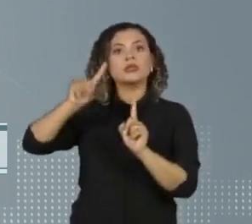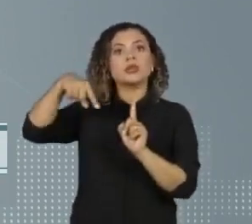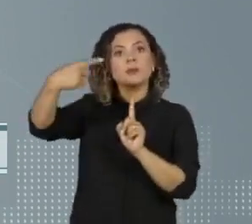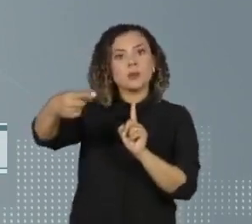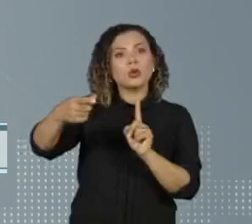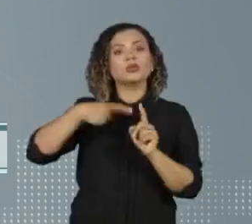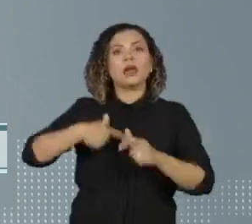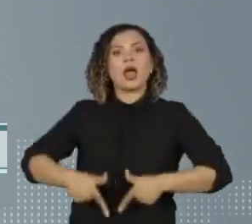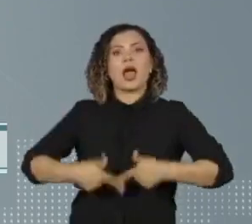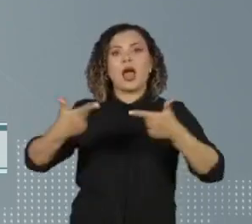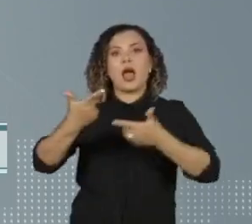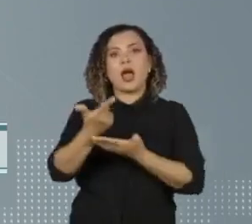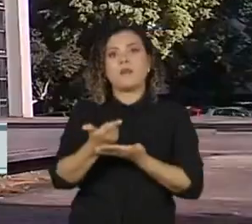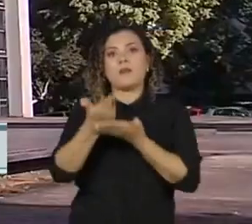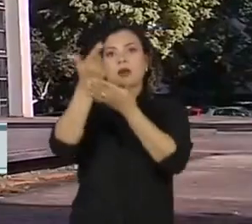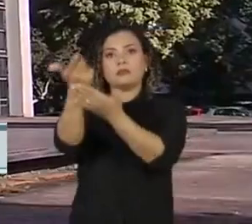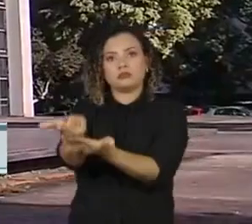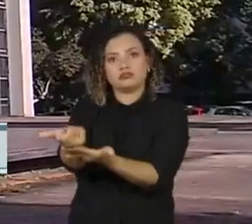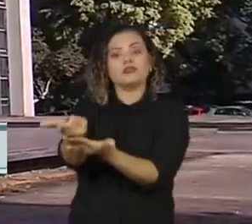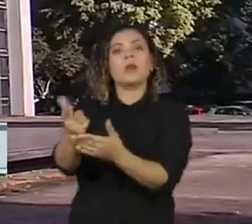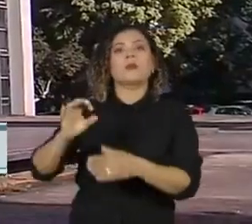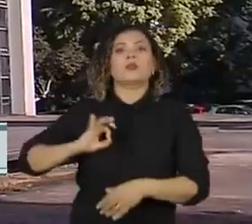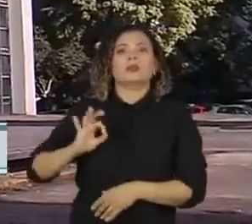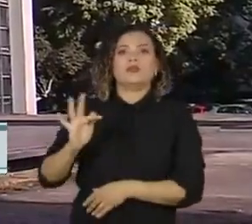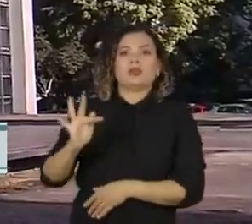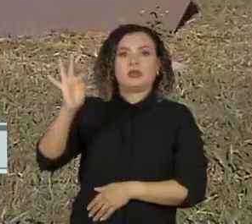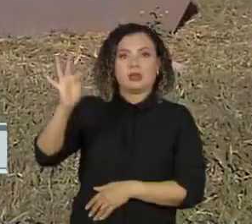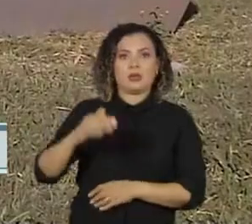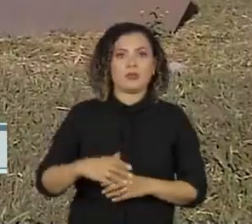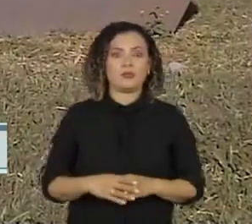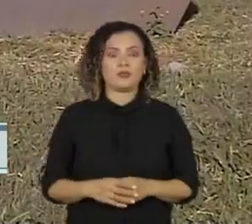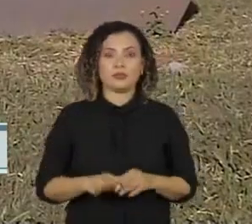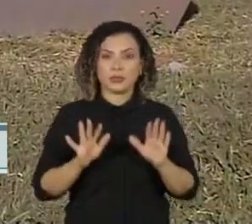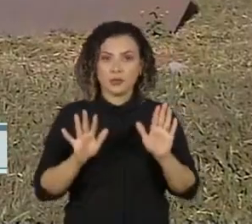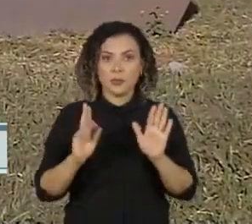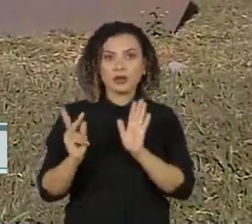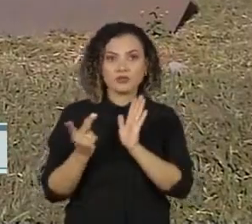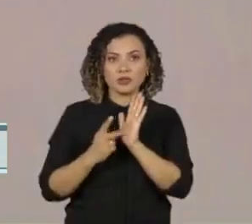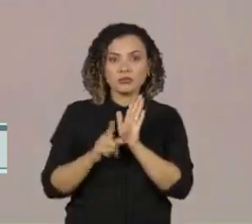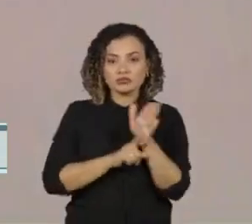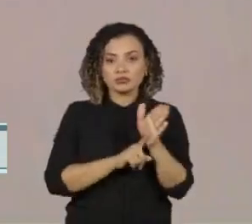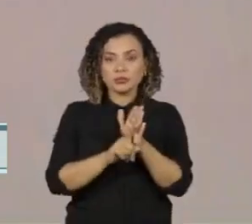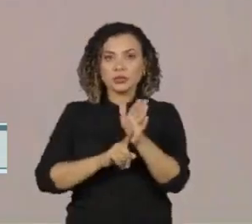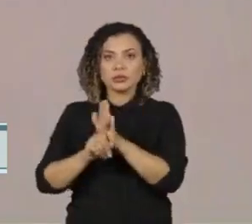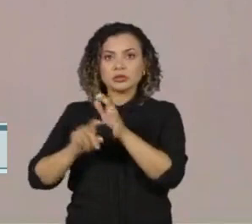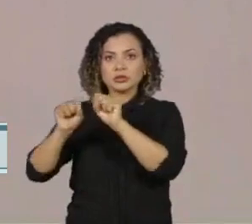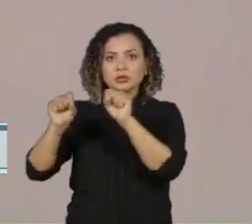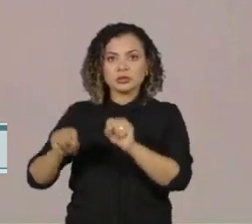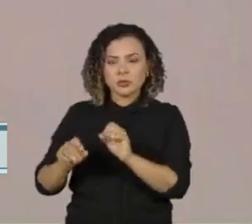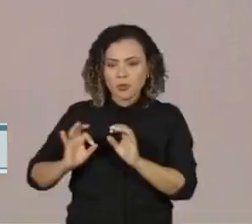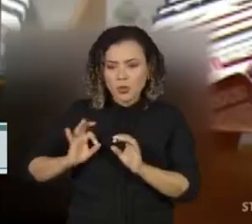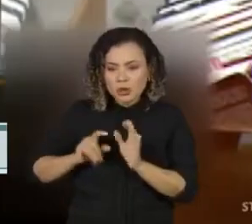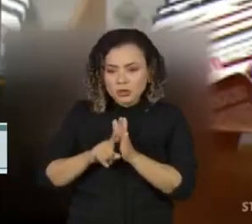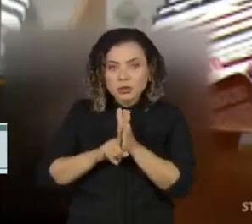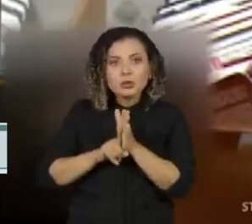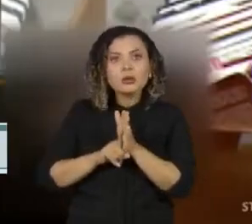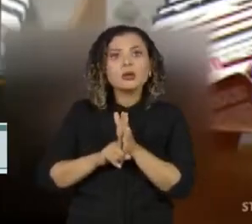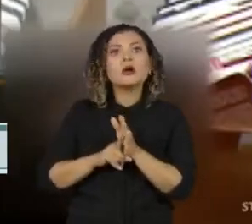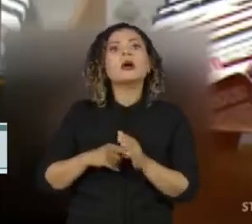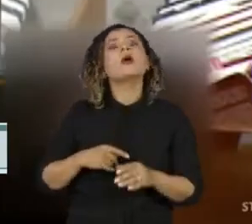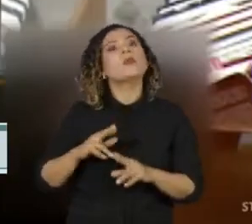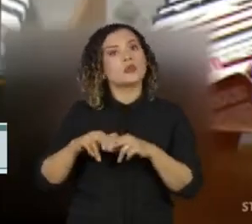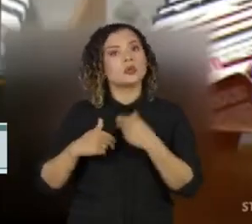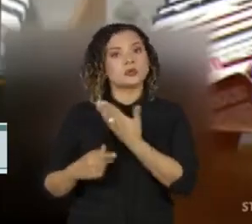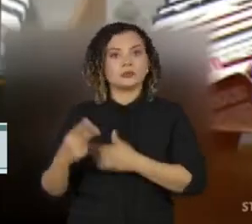ela entregou a arma e munições a polícia federal mas ao fazer uma pesquisa no sistema da polícia a vice